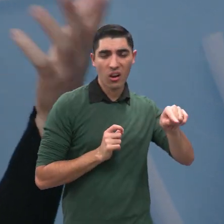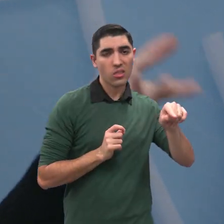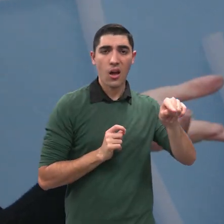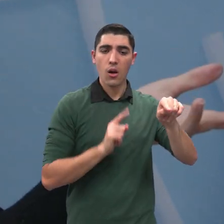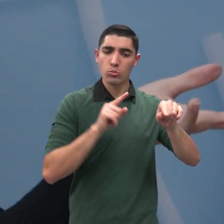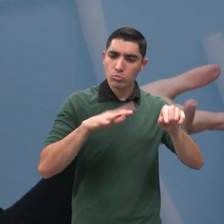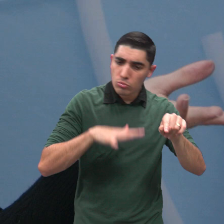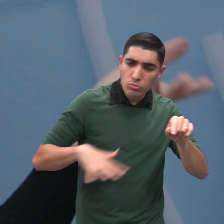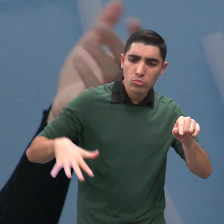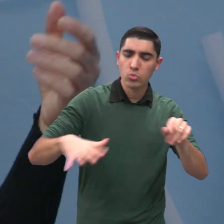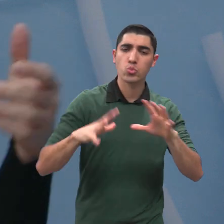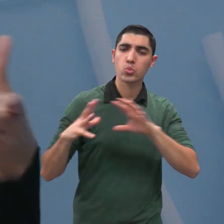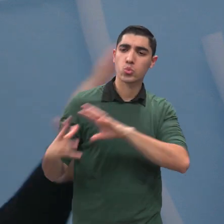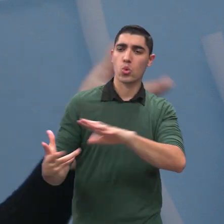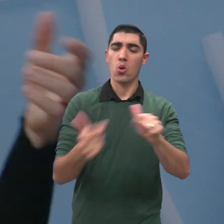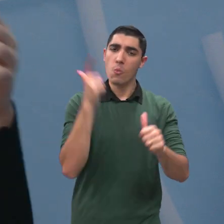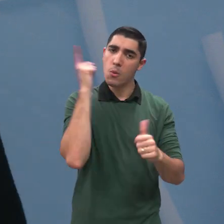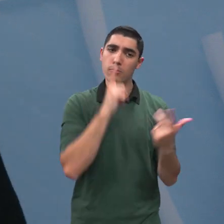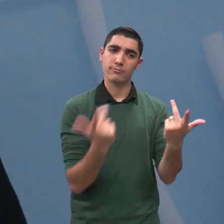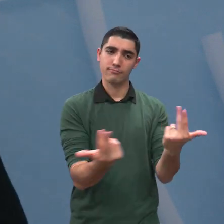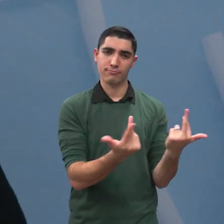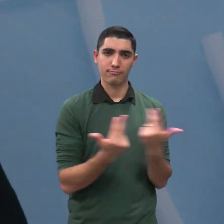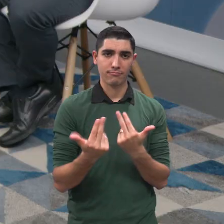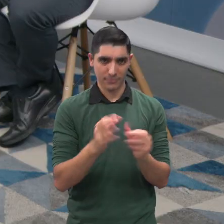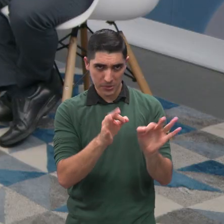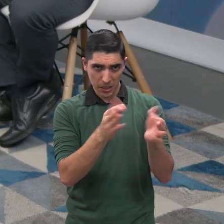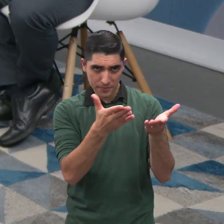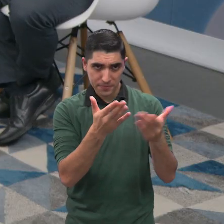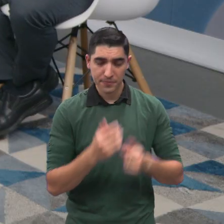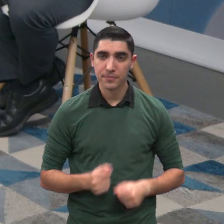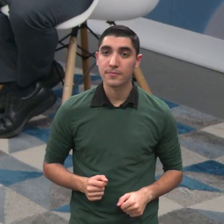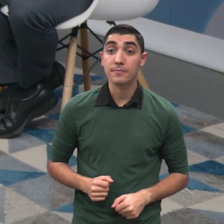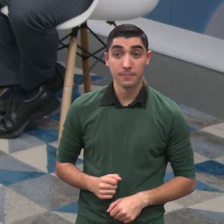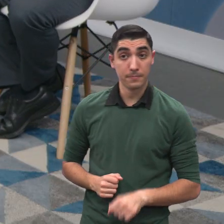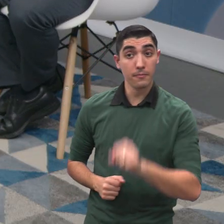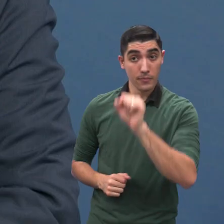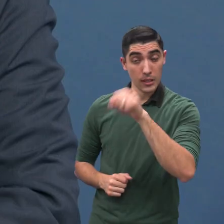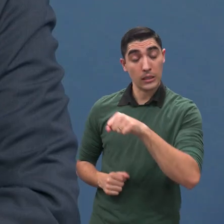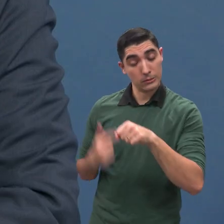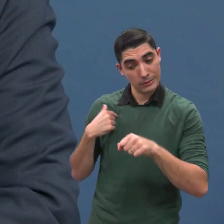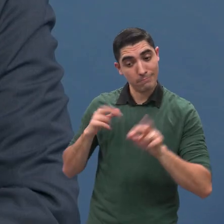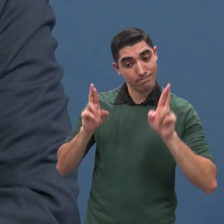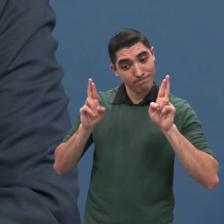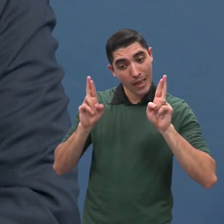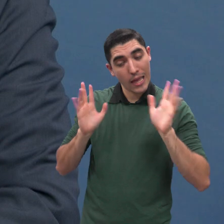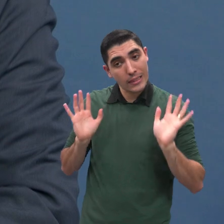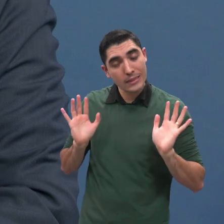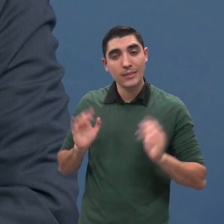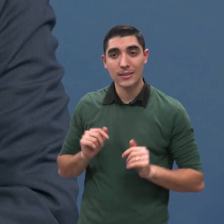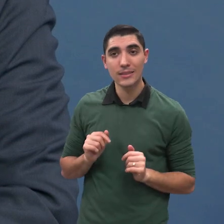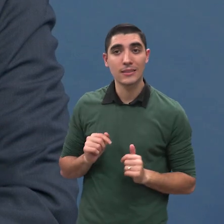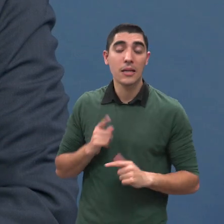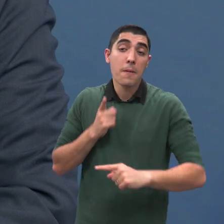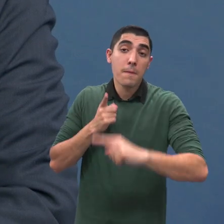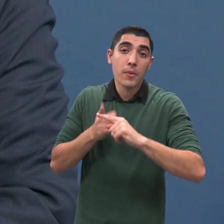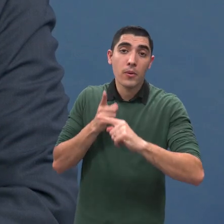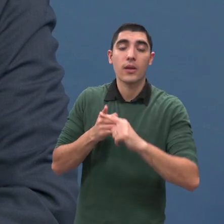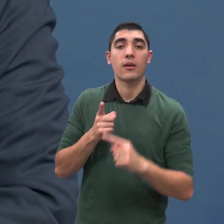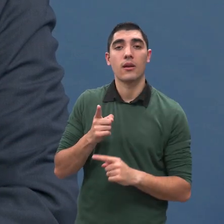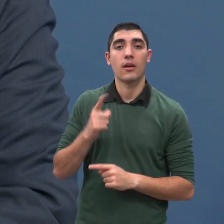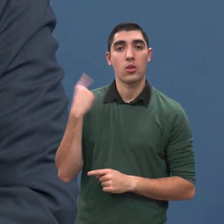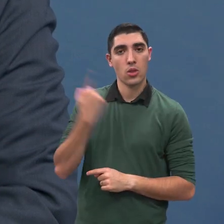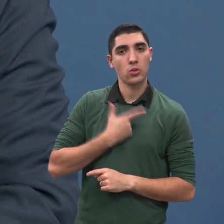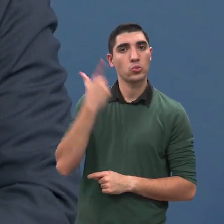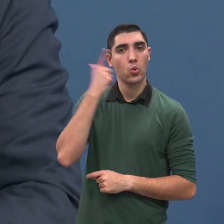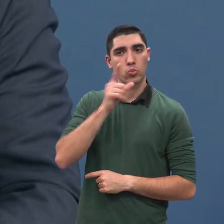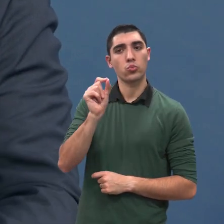também consigam, né, ter essa realidade. Sim, eu acho isso, é isso que eu espero, né? Que a